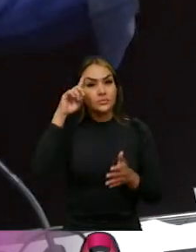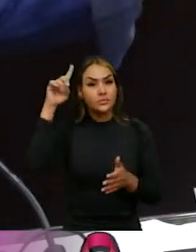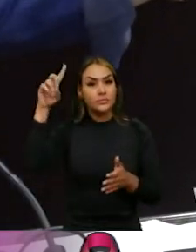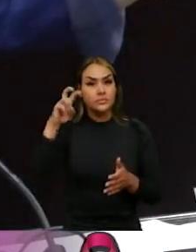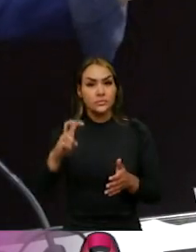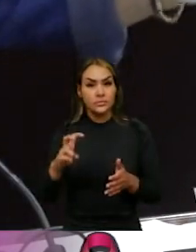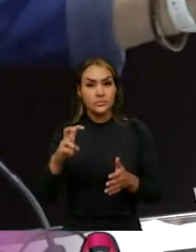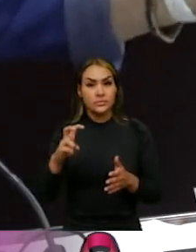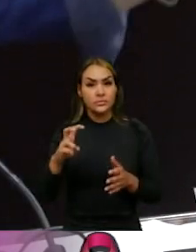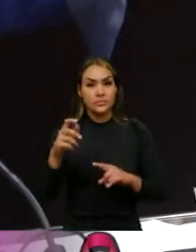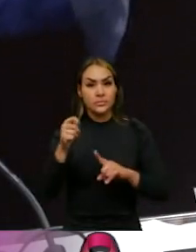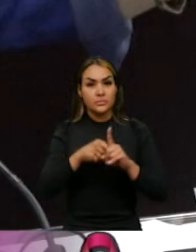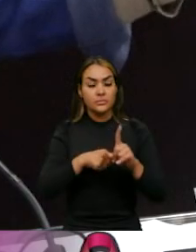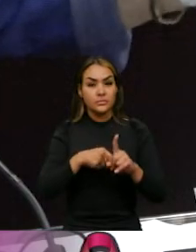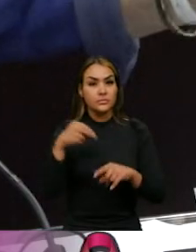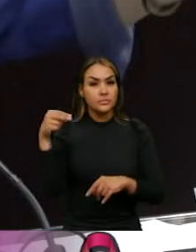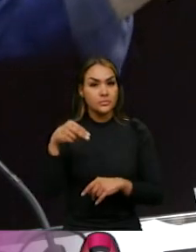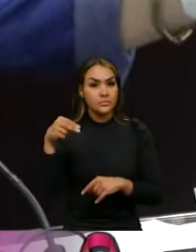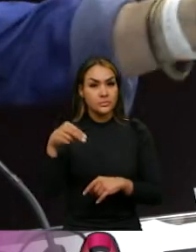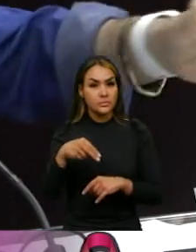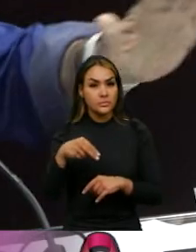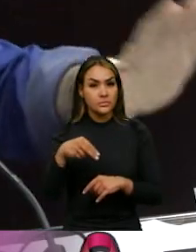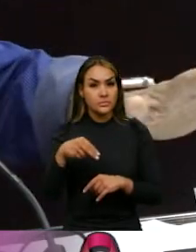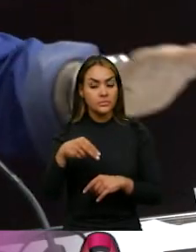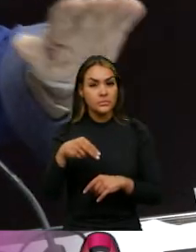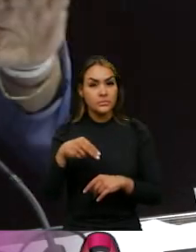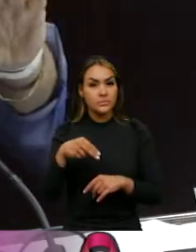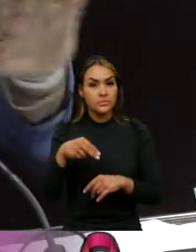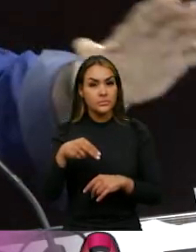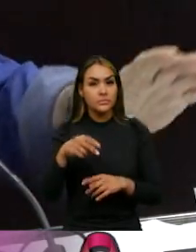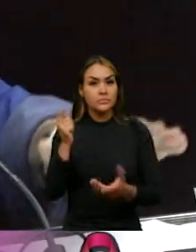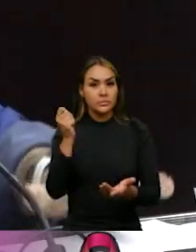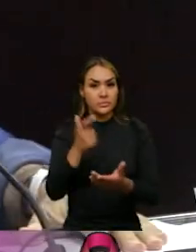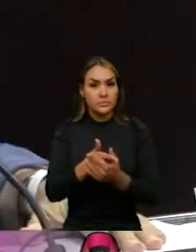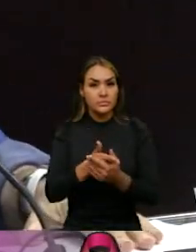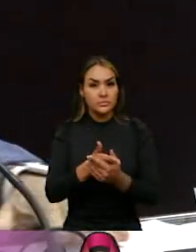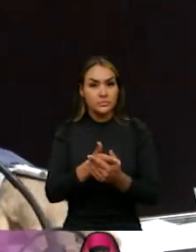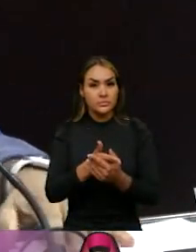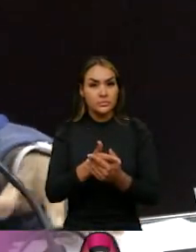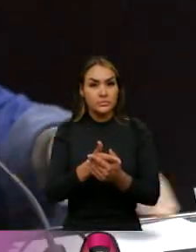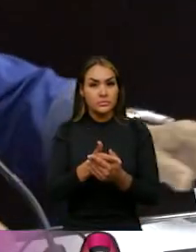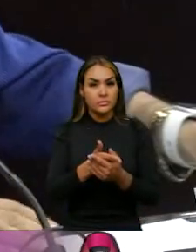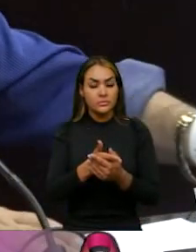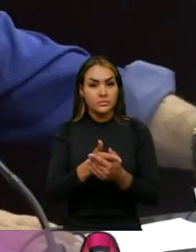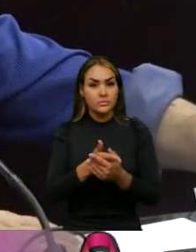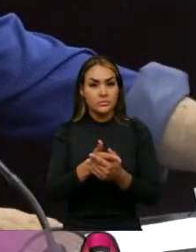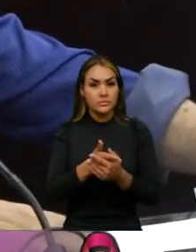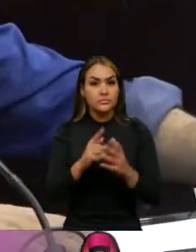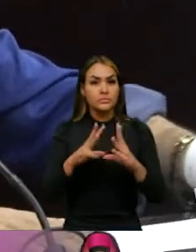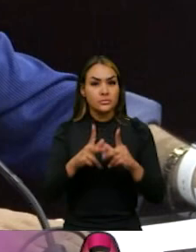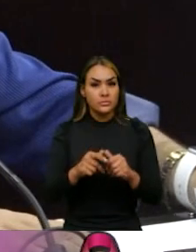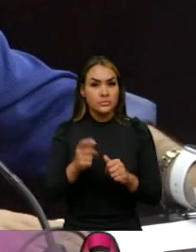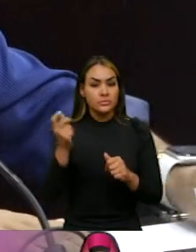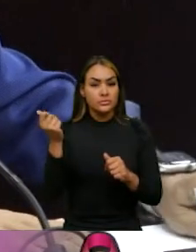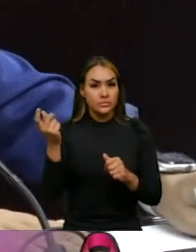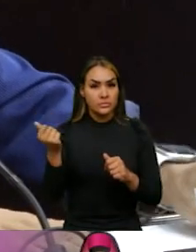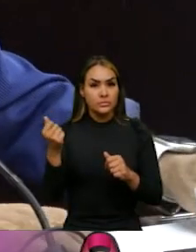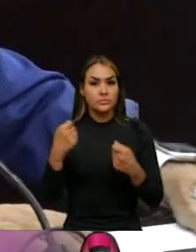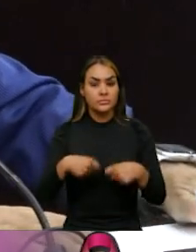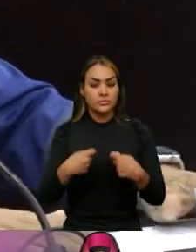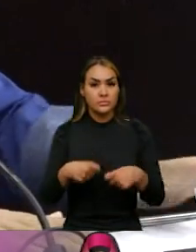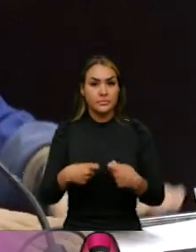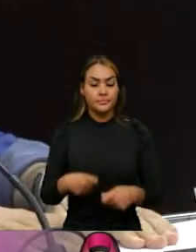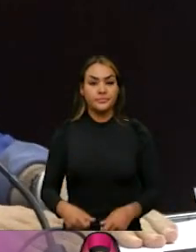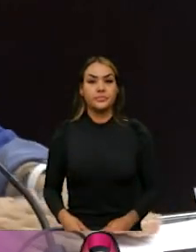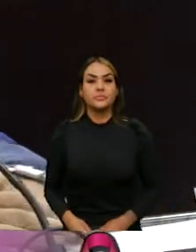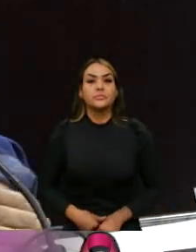você que fez reunião, tudo, até o dia 5 de novembro será pago todos esses procedimentos aí.